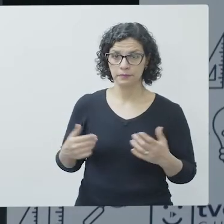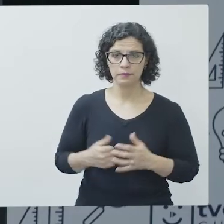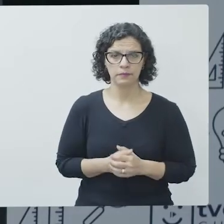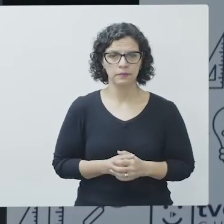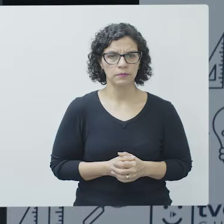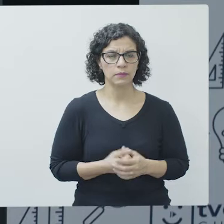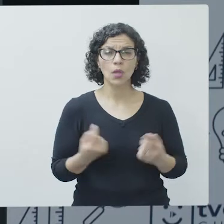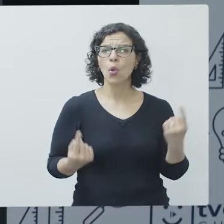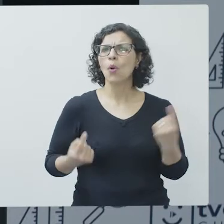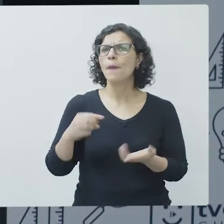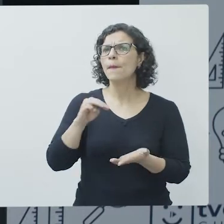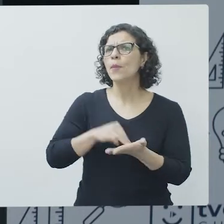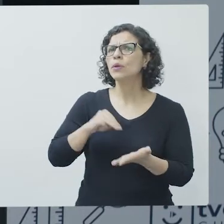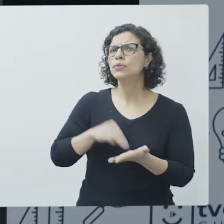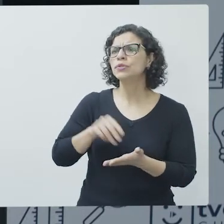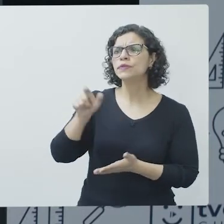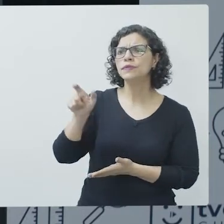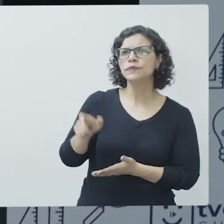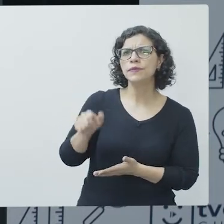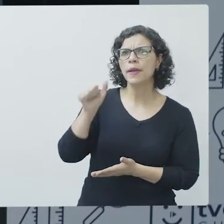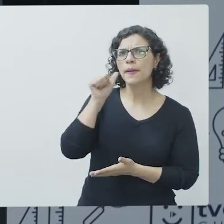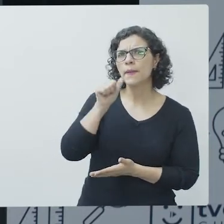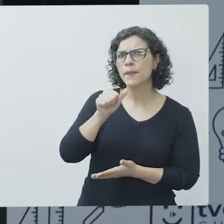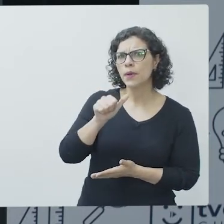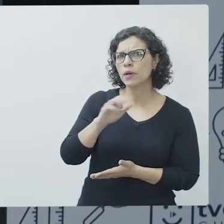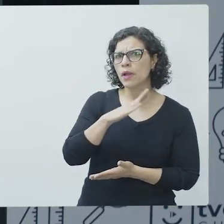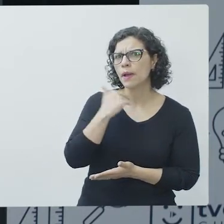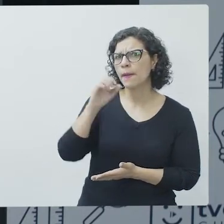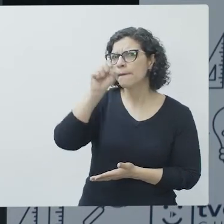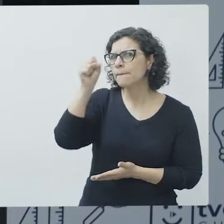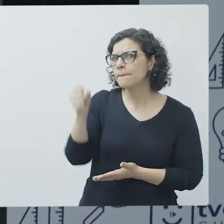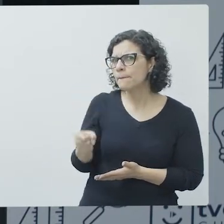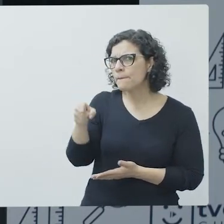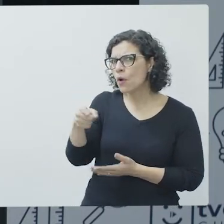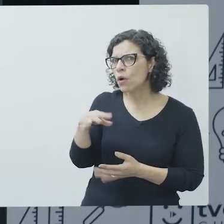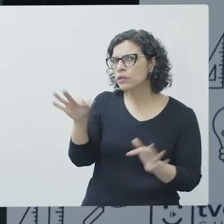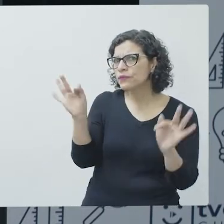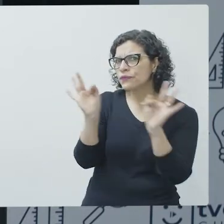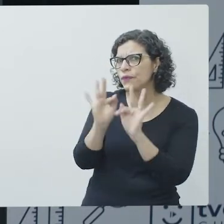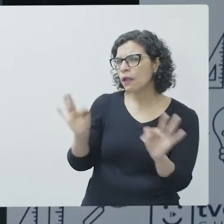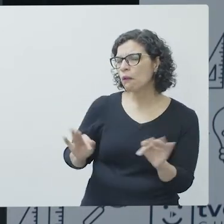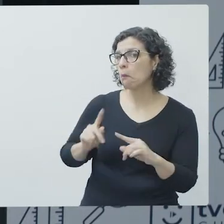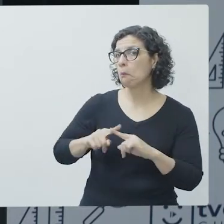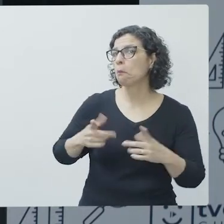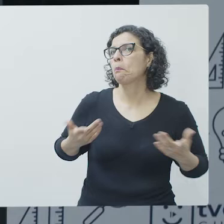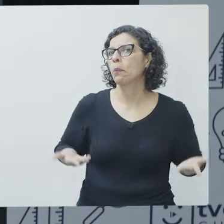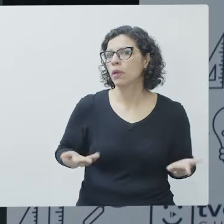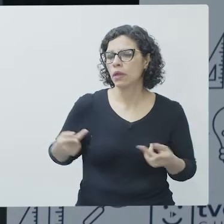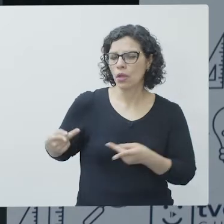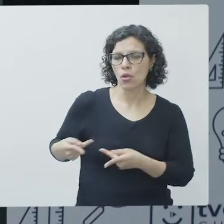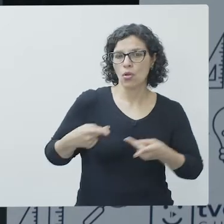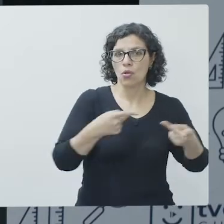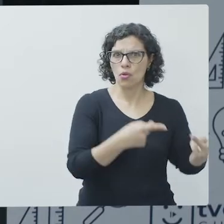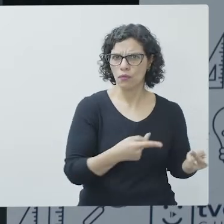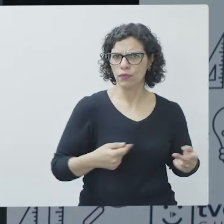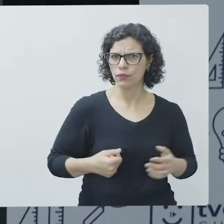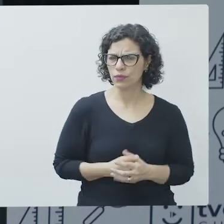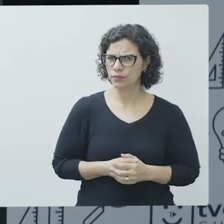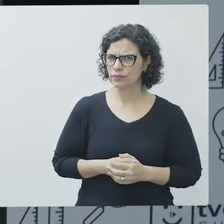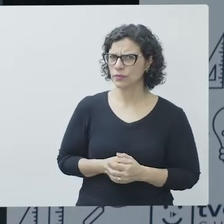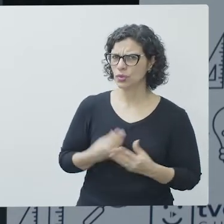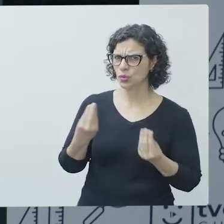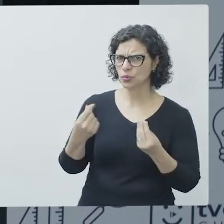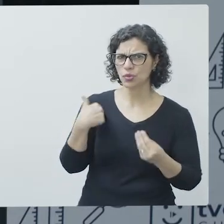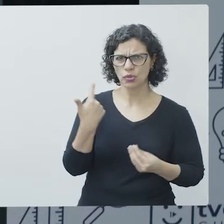Então, por quais motivos será, ou por qual motivo será, a morte ficou feliz com o convite? Será